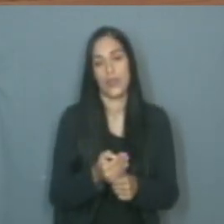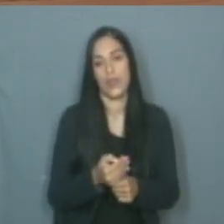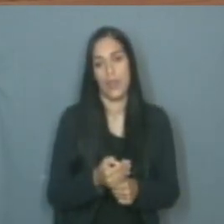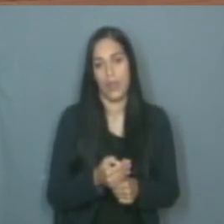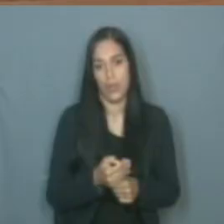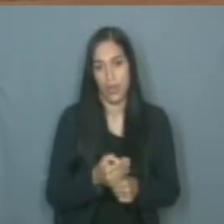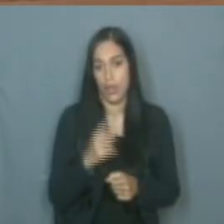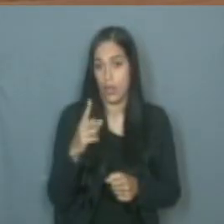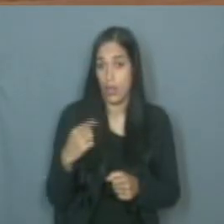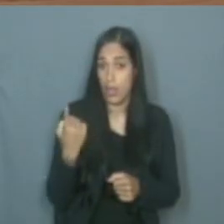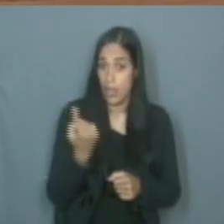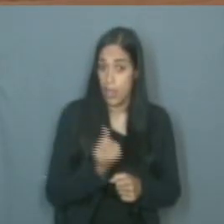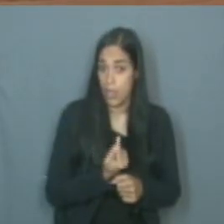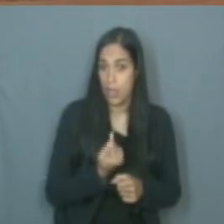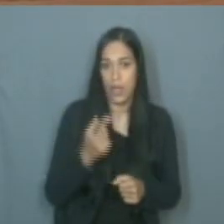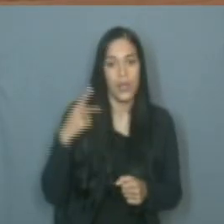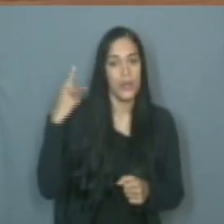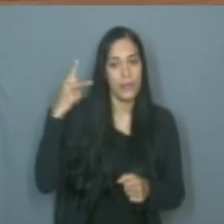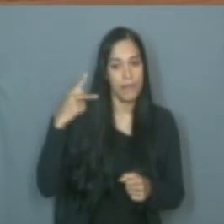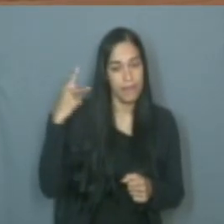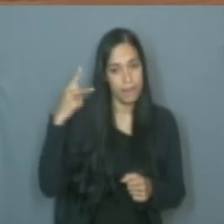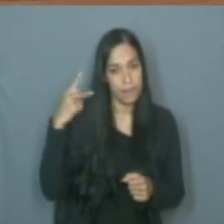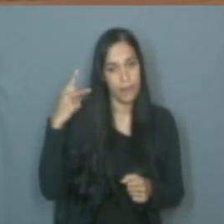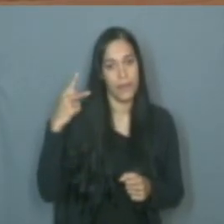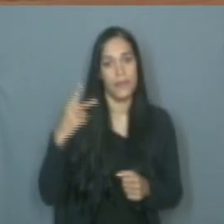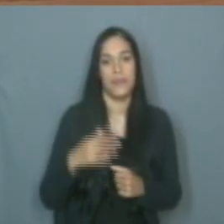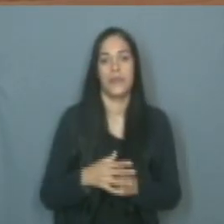que é a casa da gente falar.